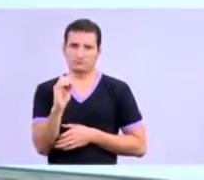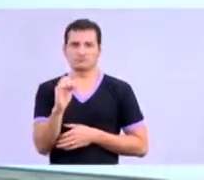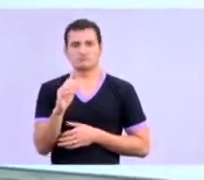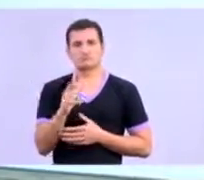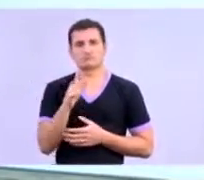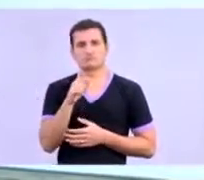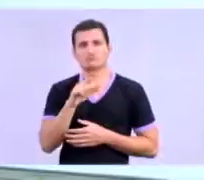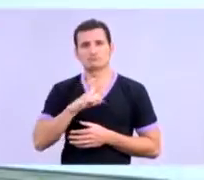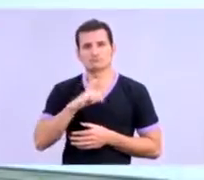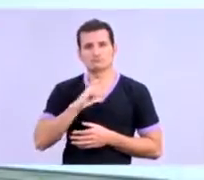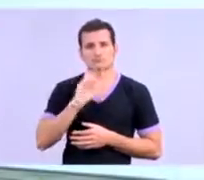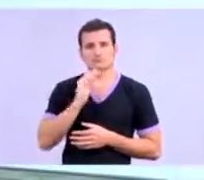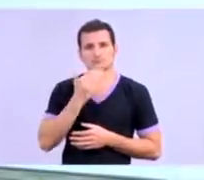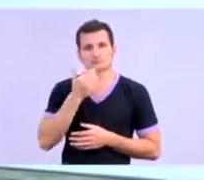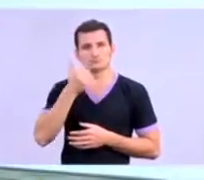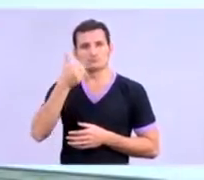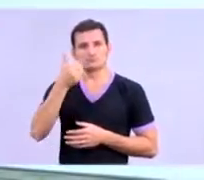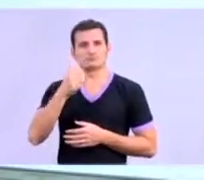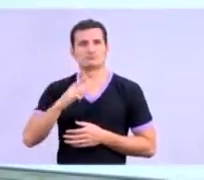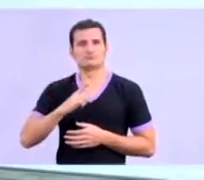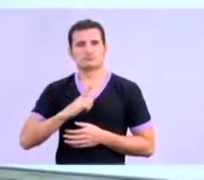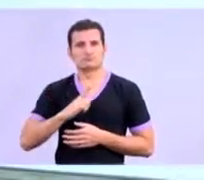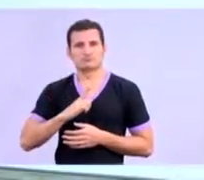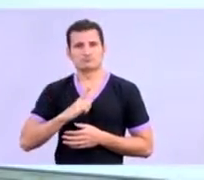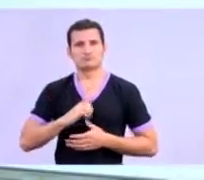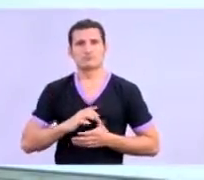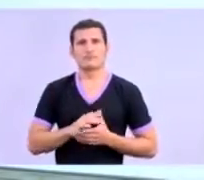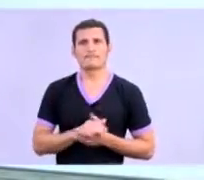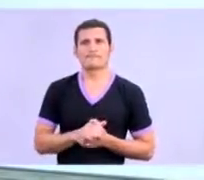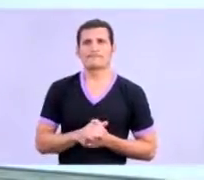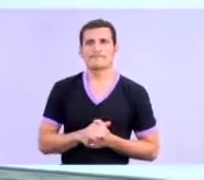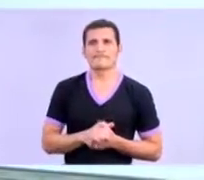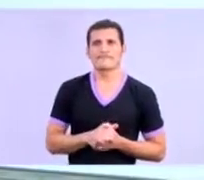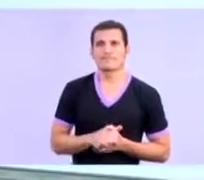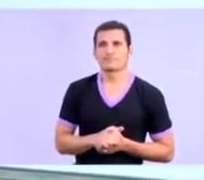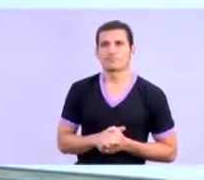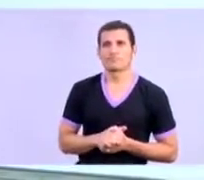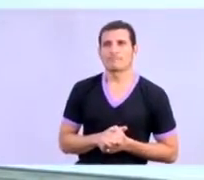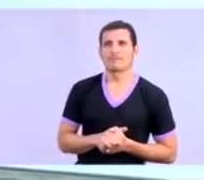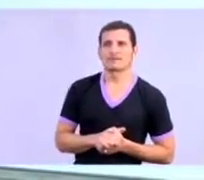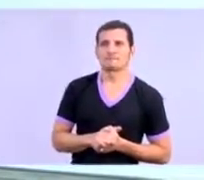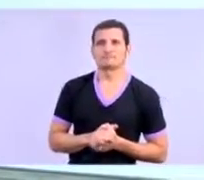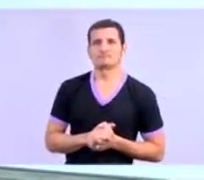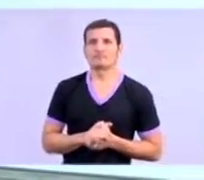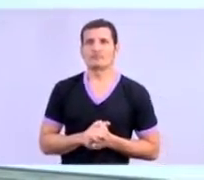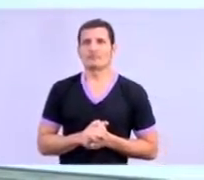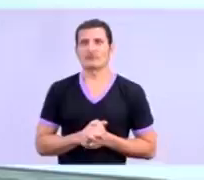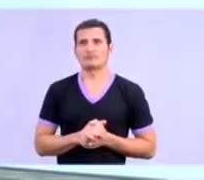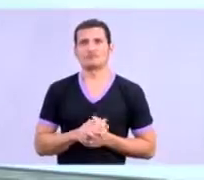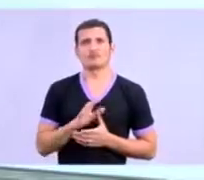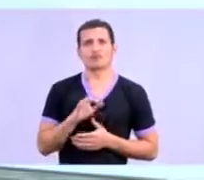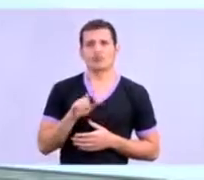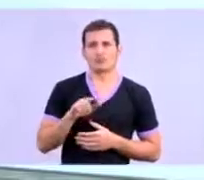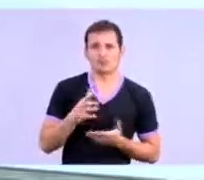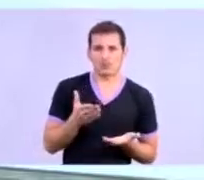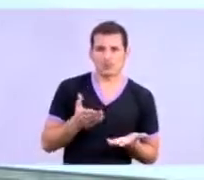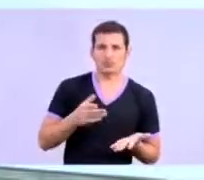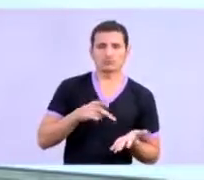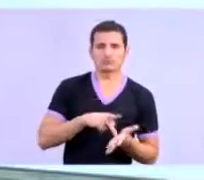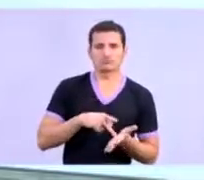que tem melhorias que trazem muito a nossa realidade de hoje, da mobilidade,